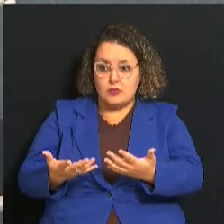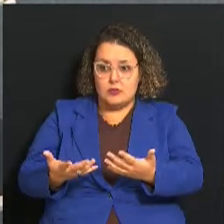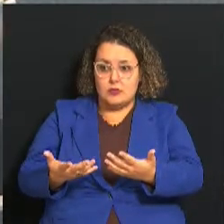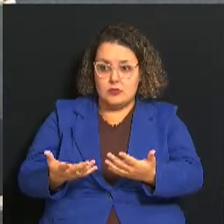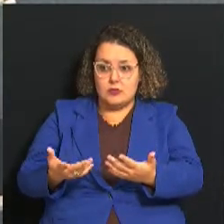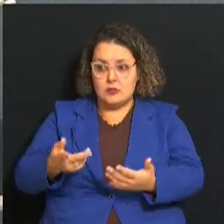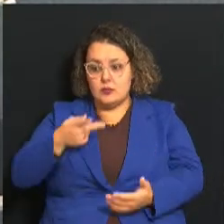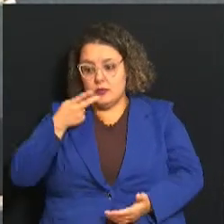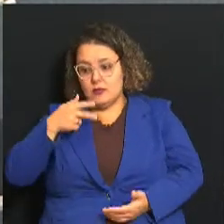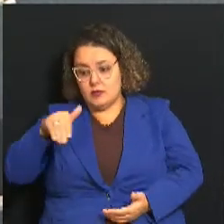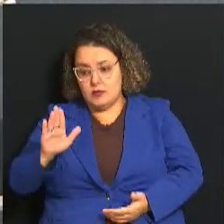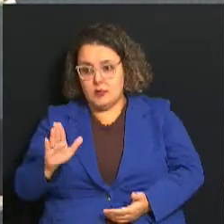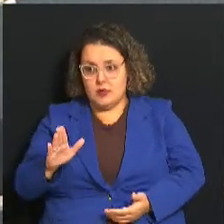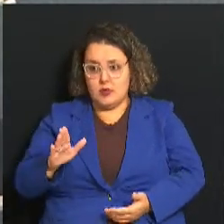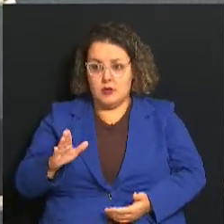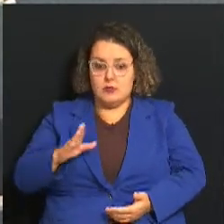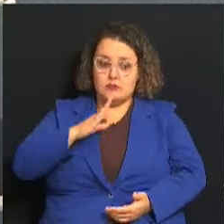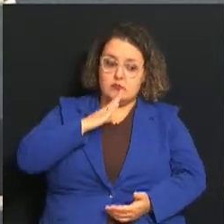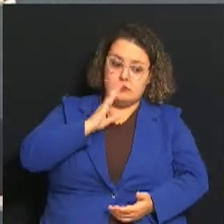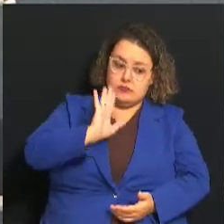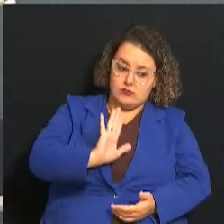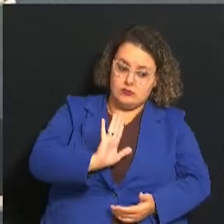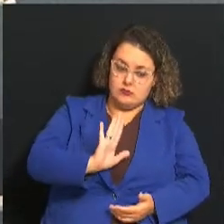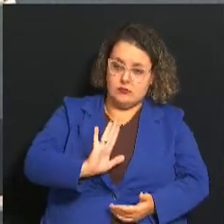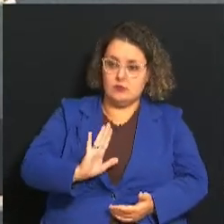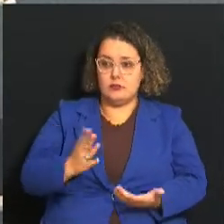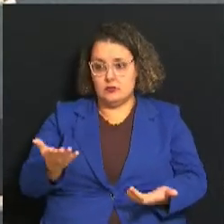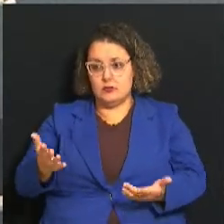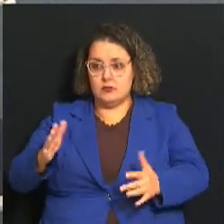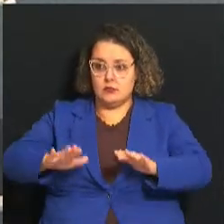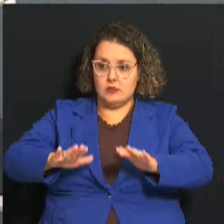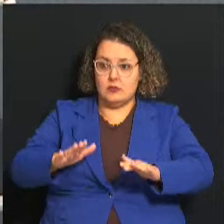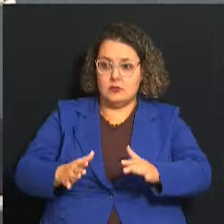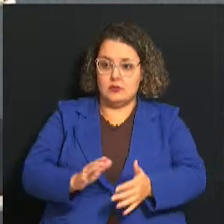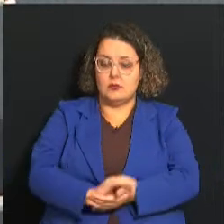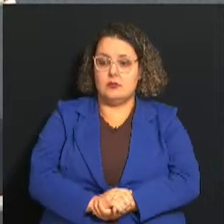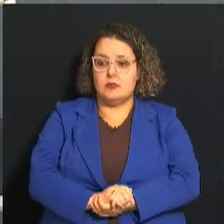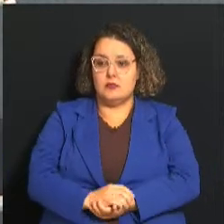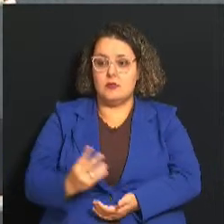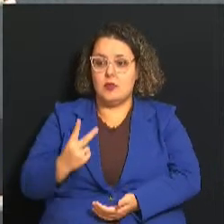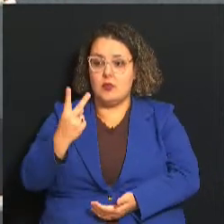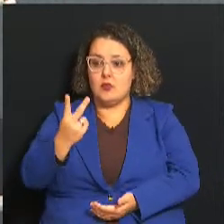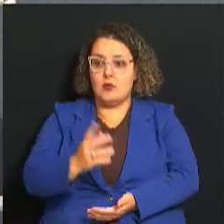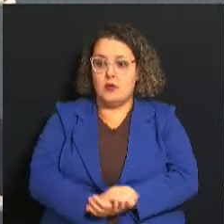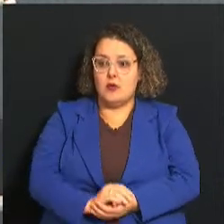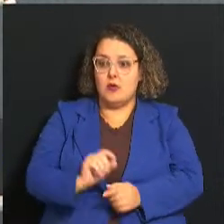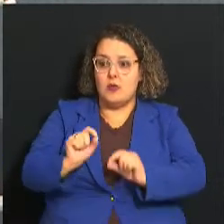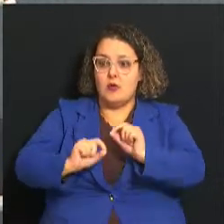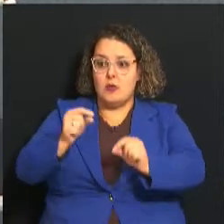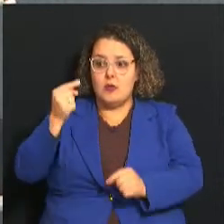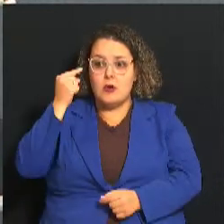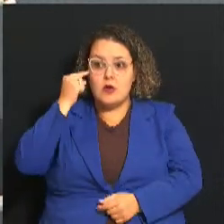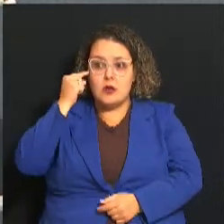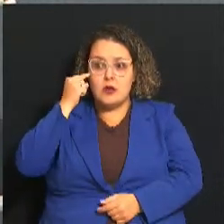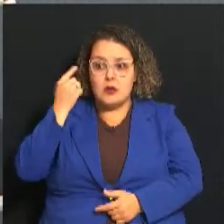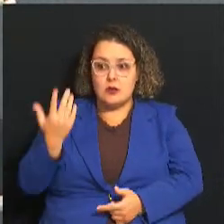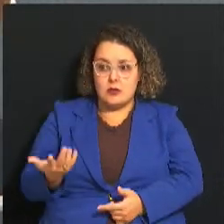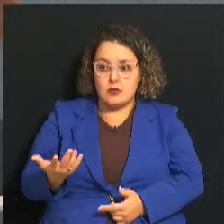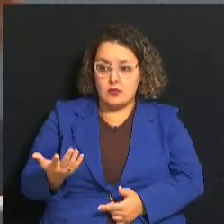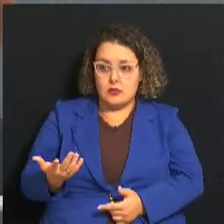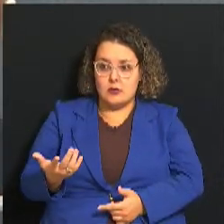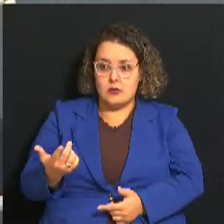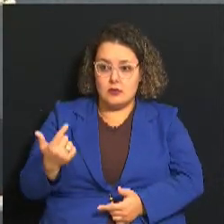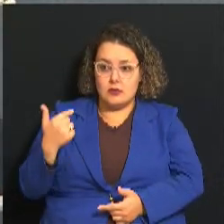mais, de deixar falar mais e tal, talvez aí que valha. Mas o que então eu penso? Será que a gente